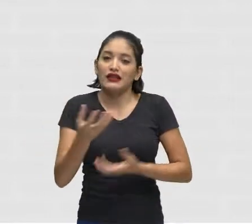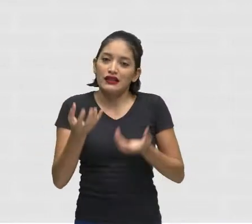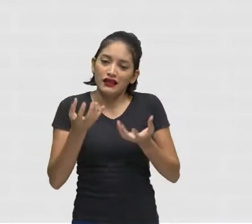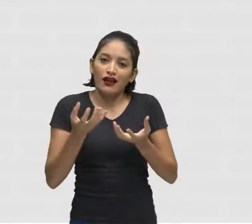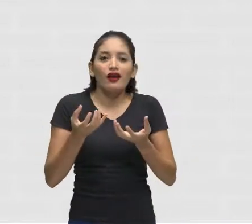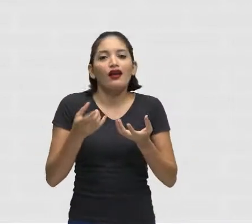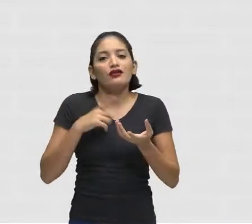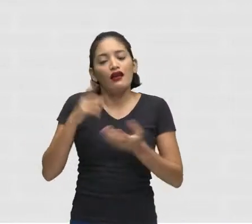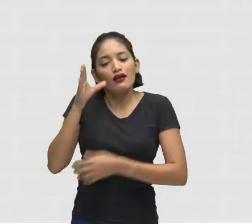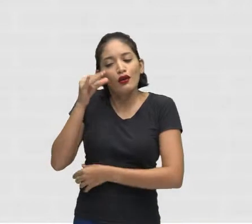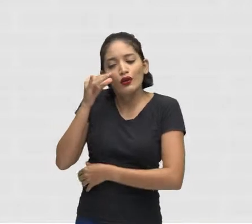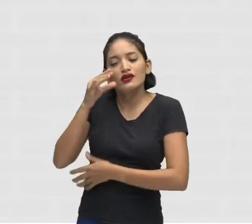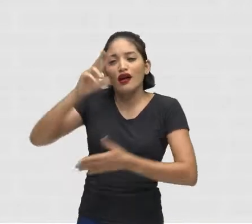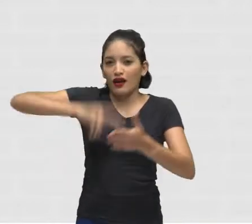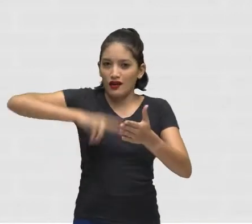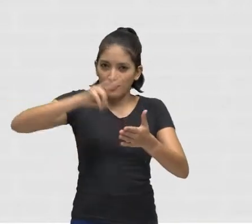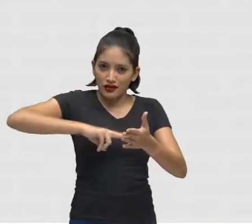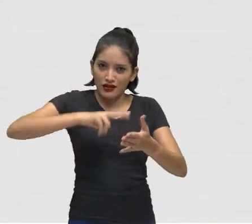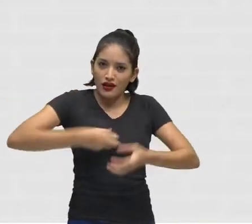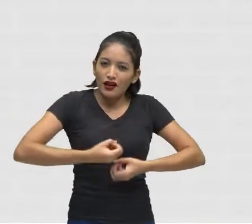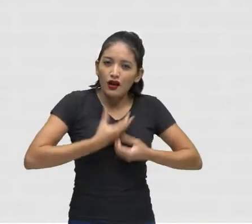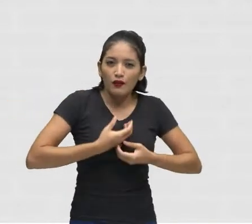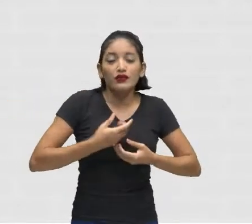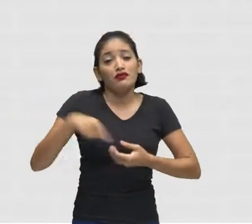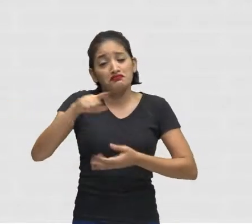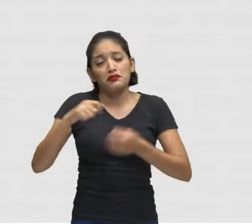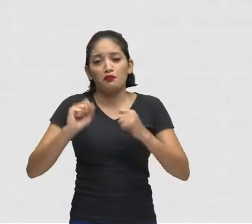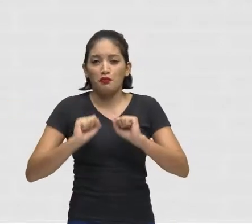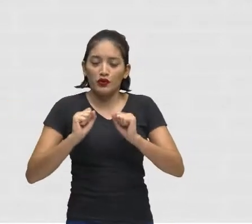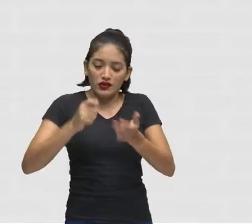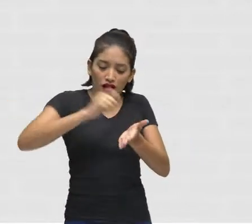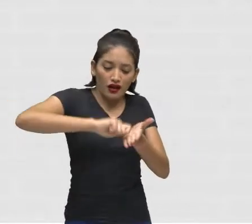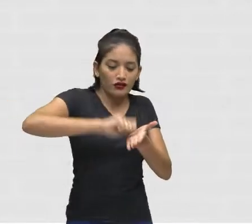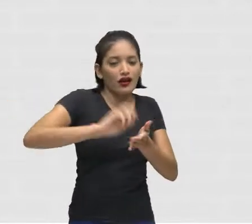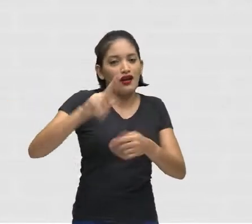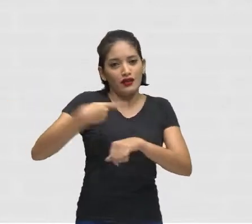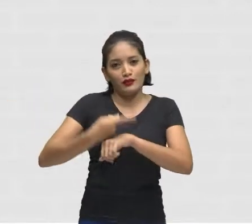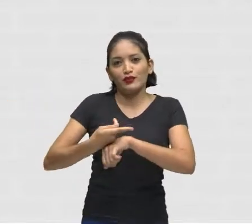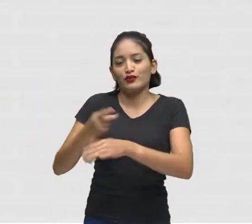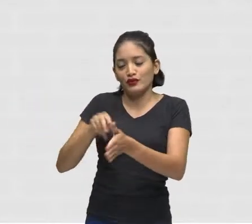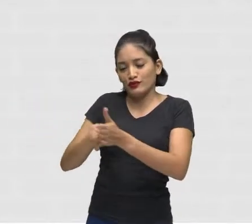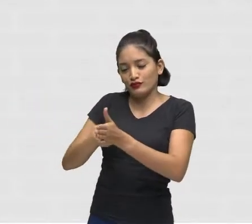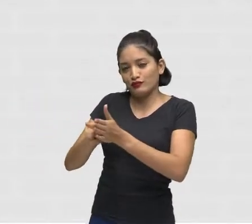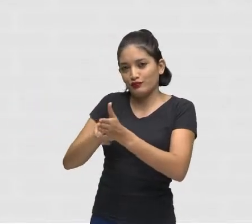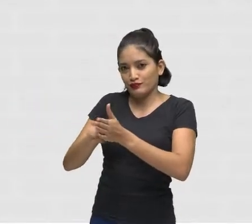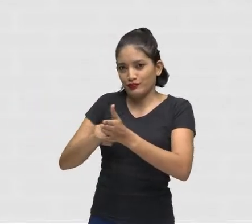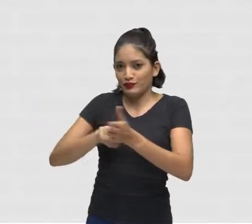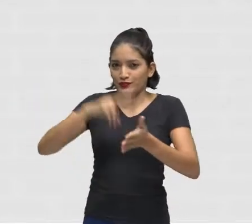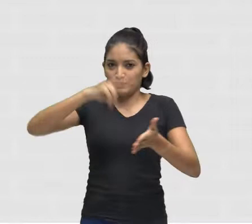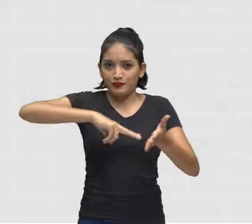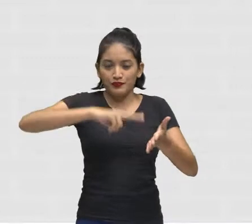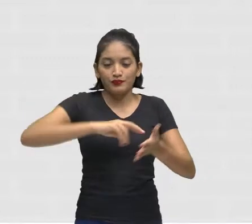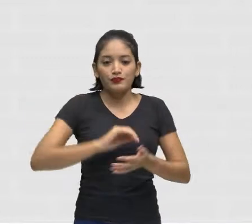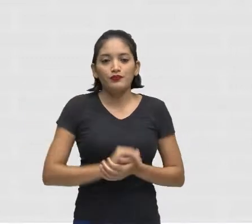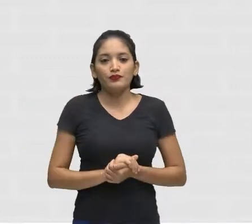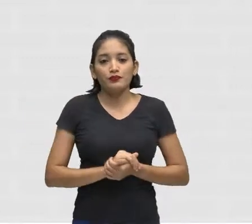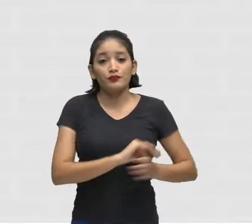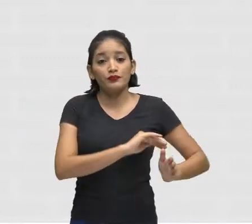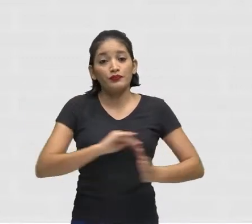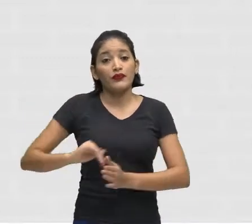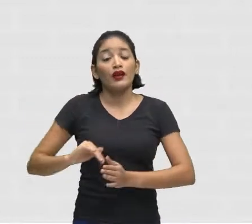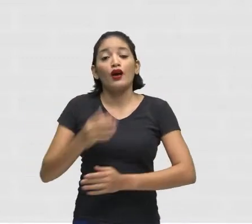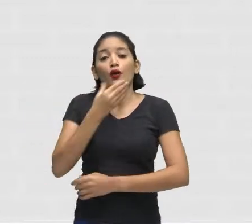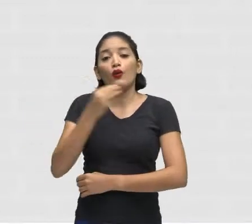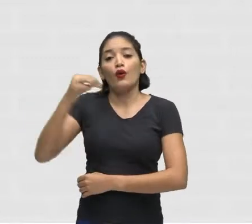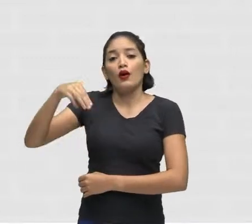mais curiosidade de ler, faz tua notinha aí para você fazer uma pesquisa depois e fazer essa leitura. Então, Manuel Bandeira chama a morte